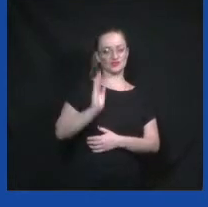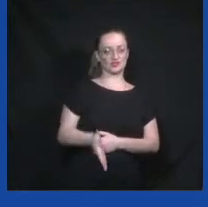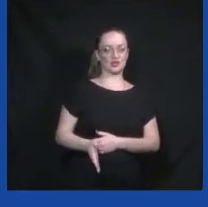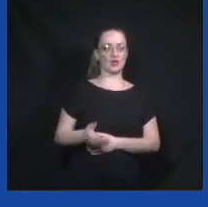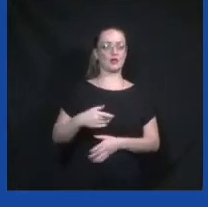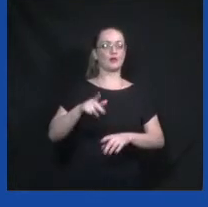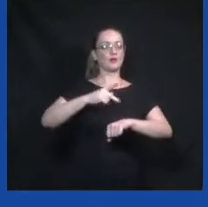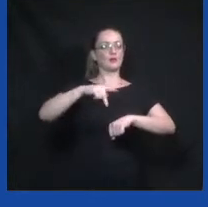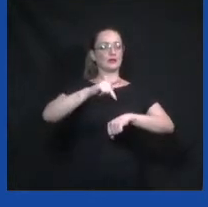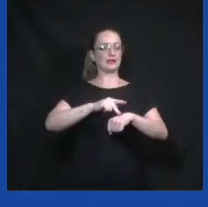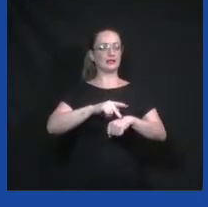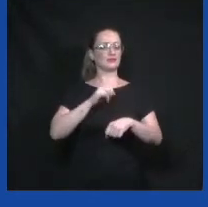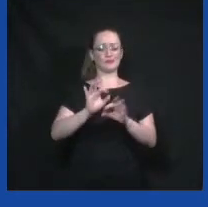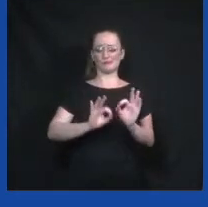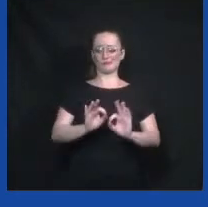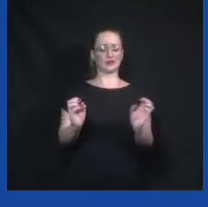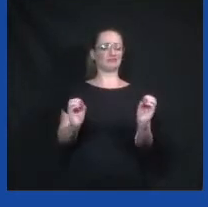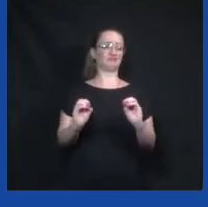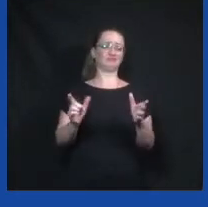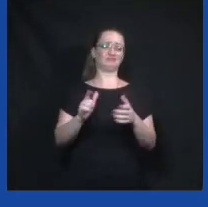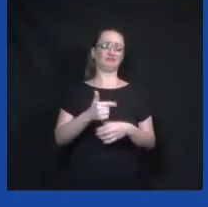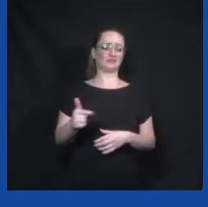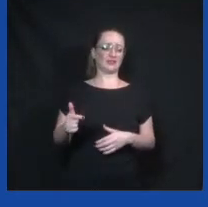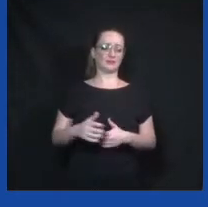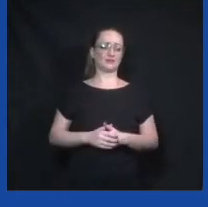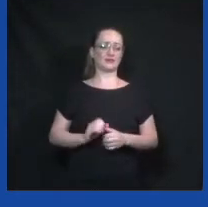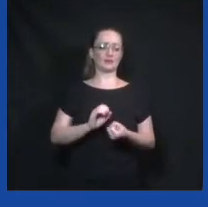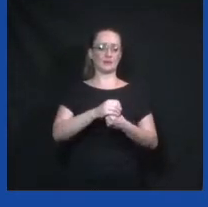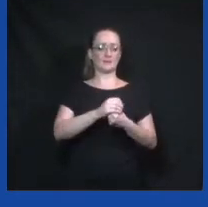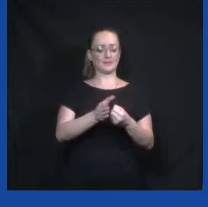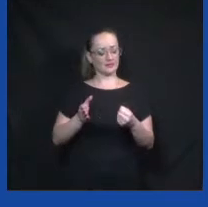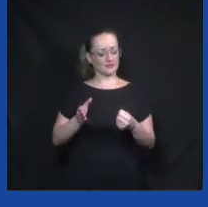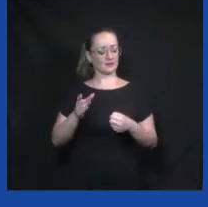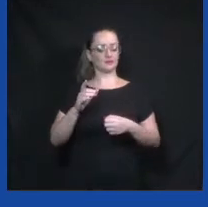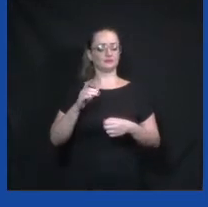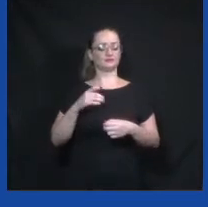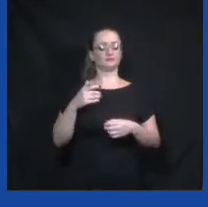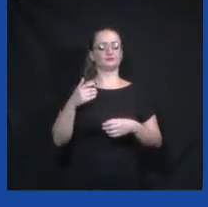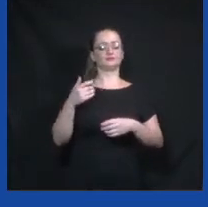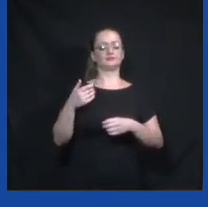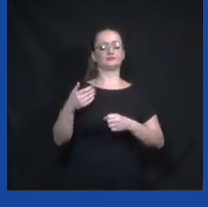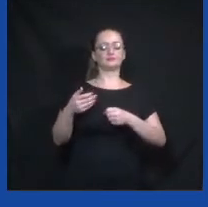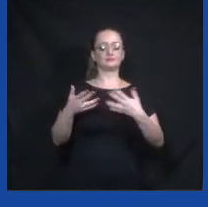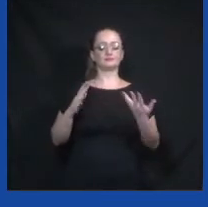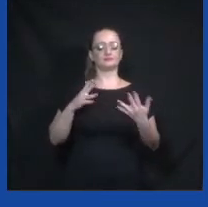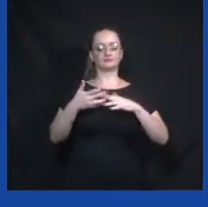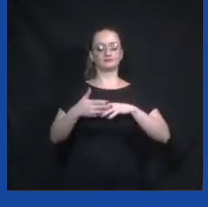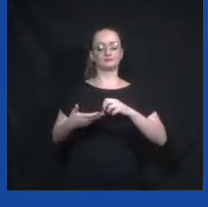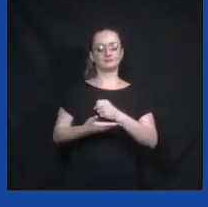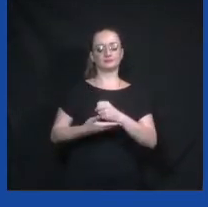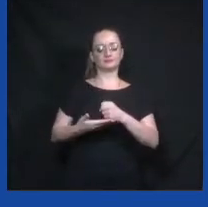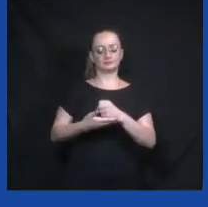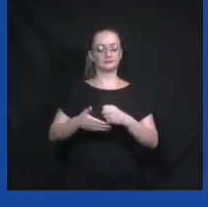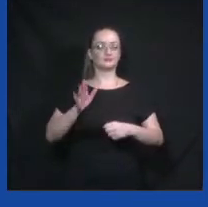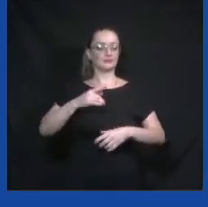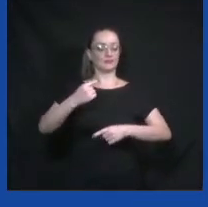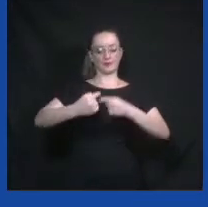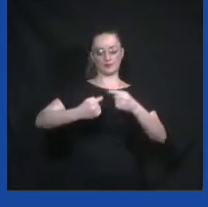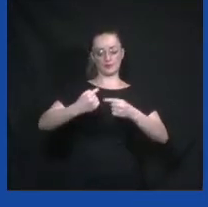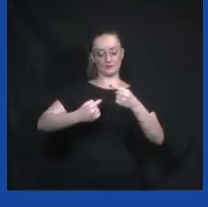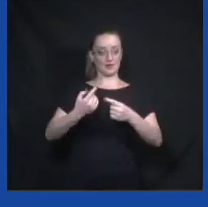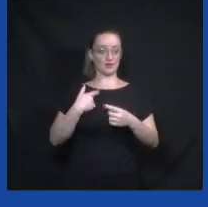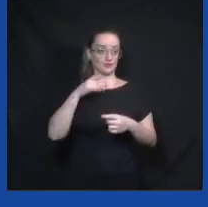nosso, sem nenhum preparo para exercer a cidadania mais básica, mas estou falando do elementar aqui, né? É conseguir debater o assunto do dia com o mínimo